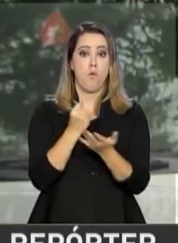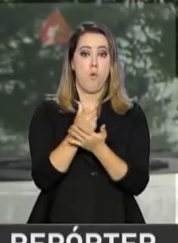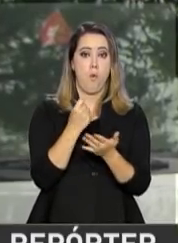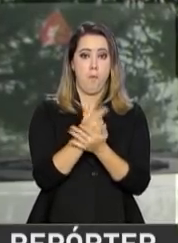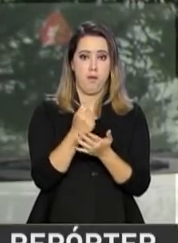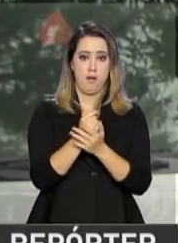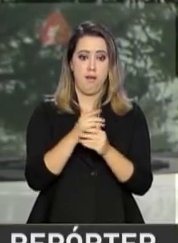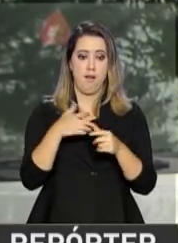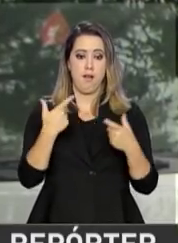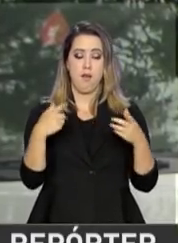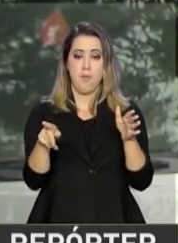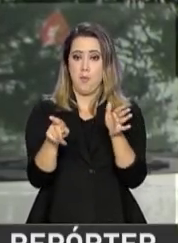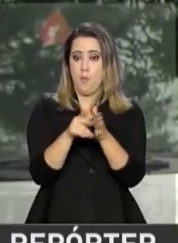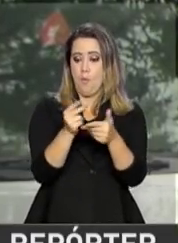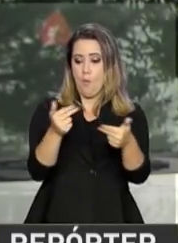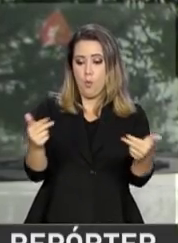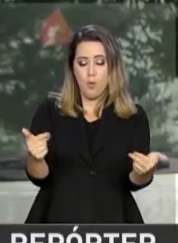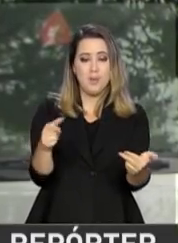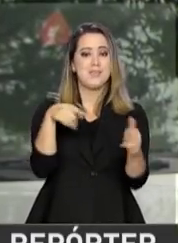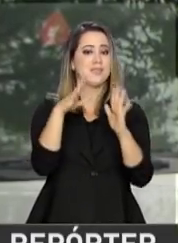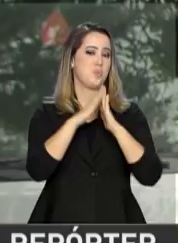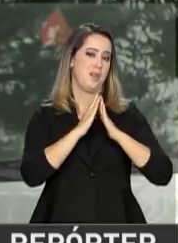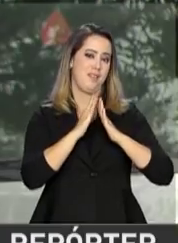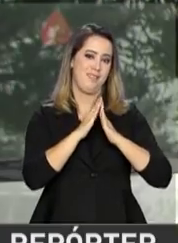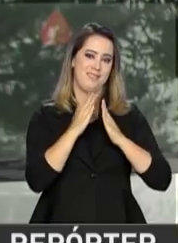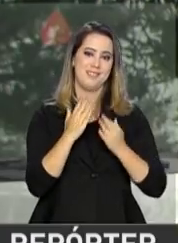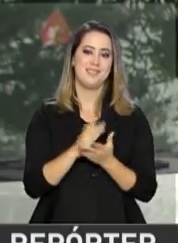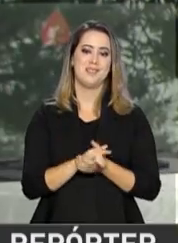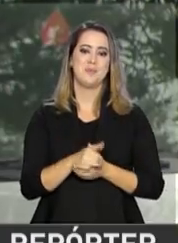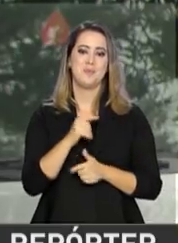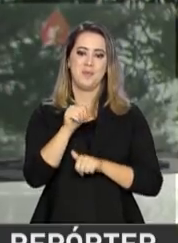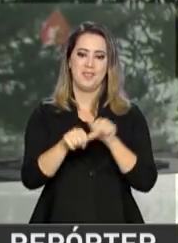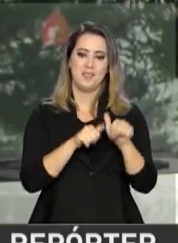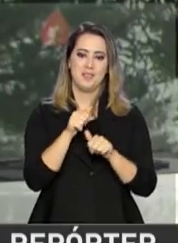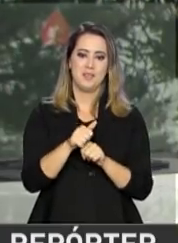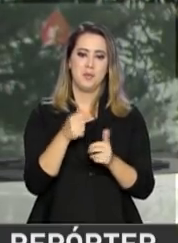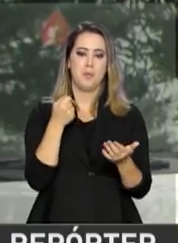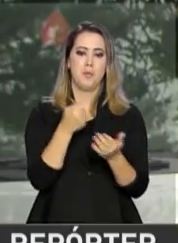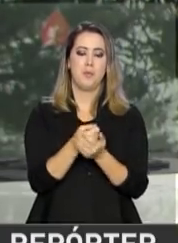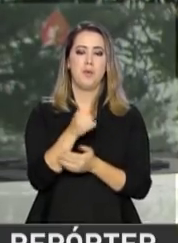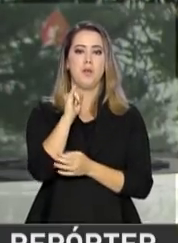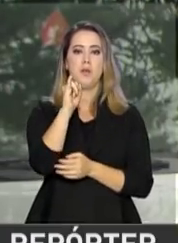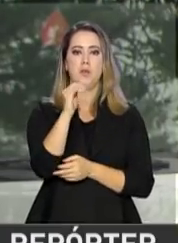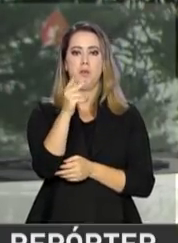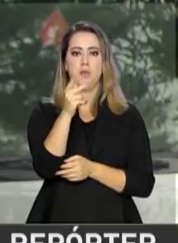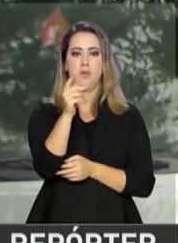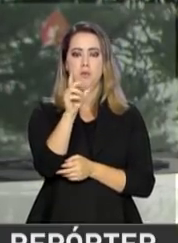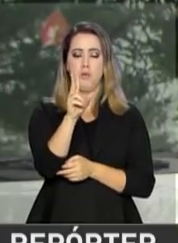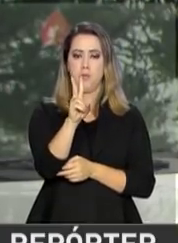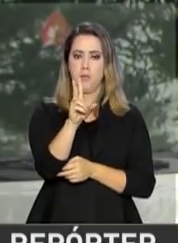que comprar o carro de moxi né aí teve a do caquetá e já chegando aqui os dias né